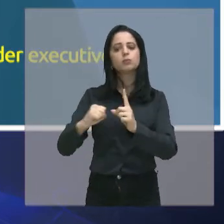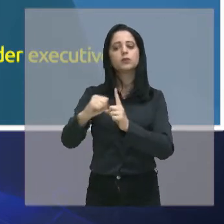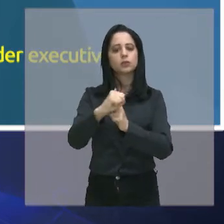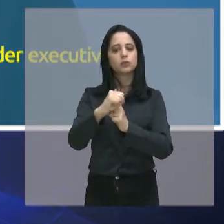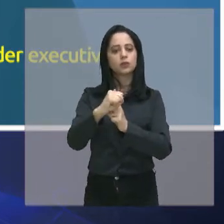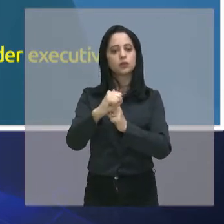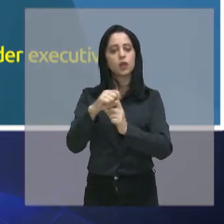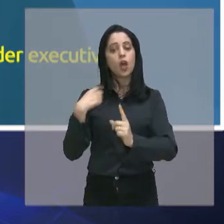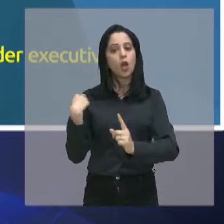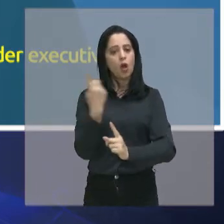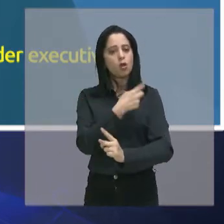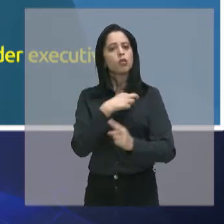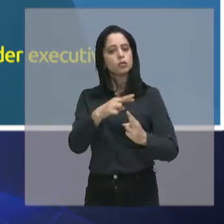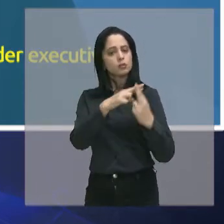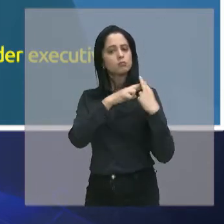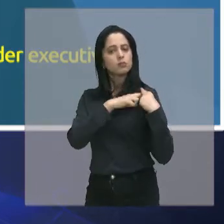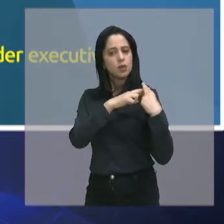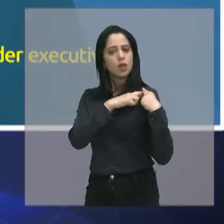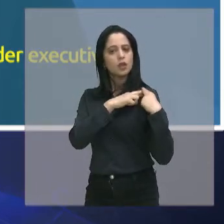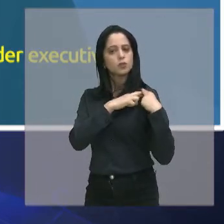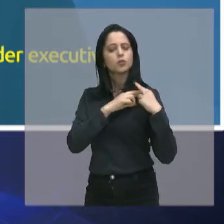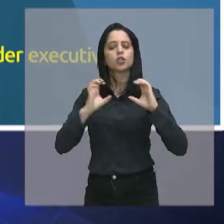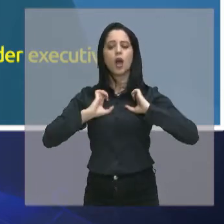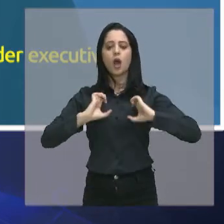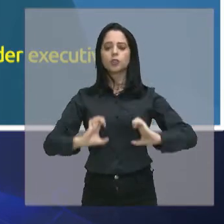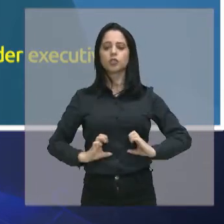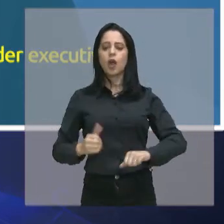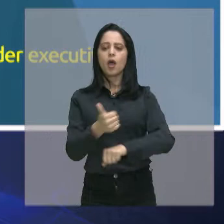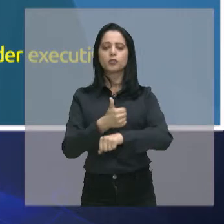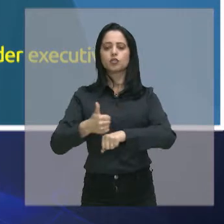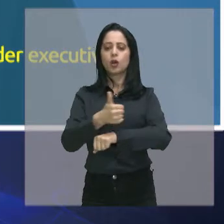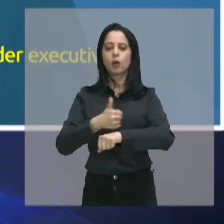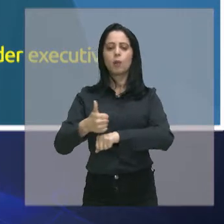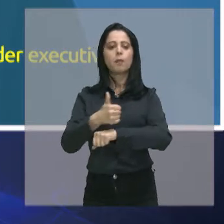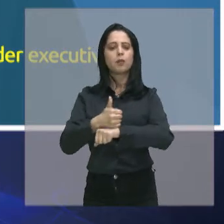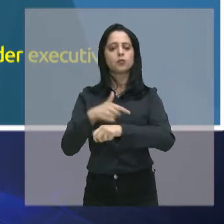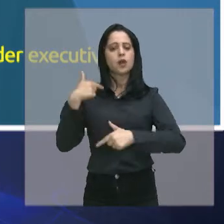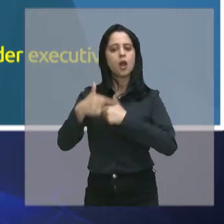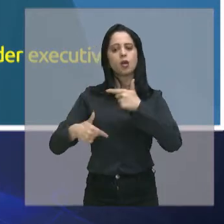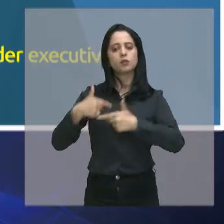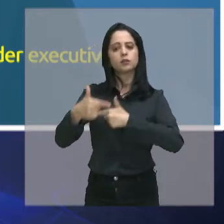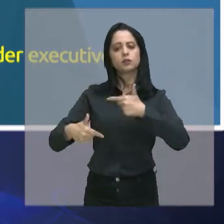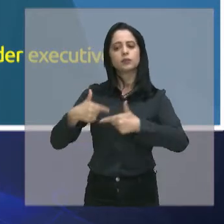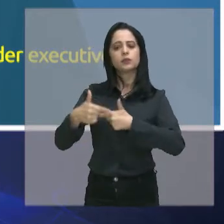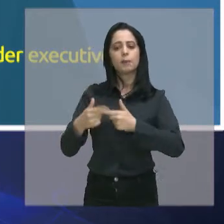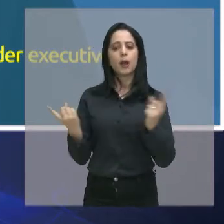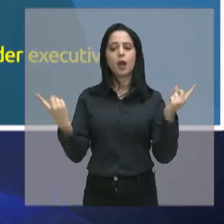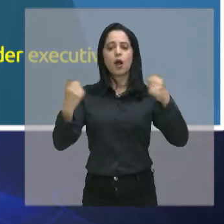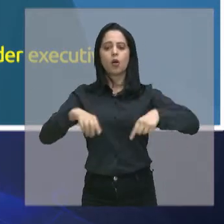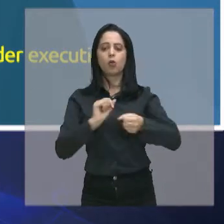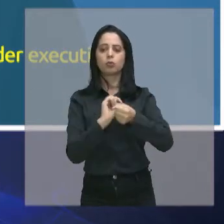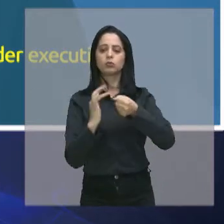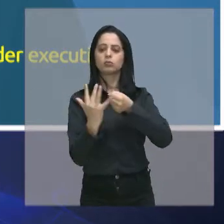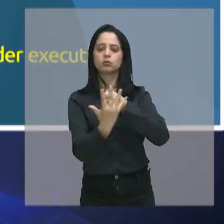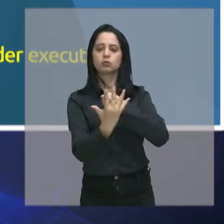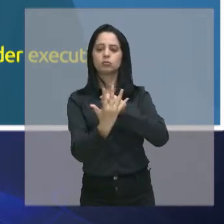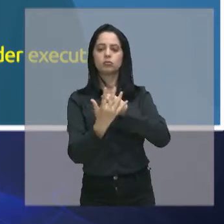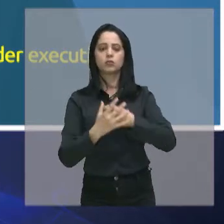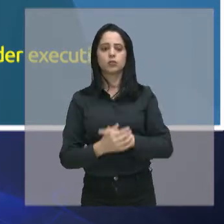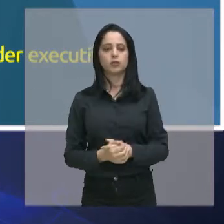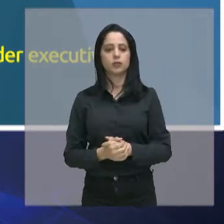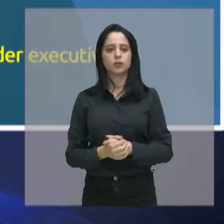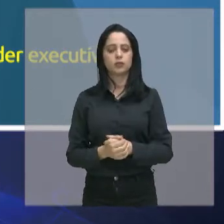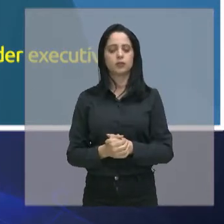nossa responsabilidade ética profissional no enfrentamento desta terrível enfermidade.